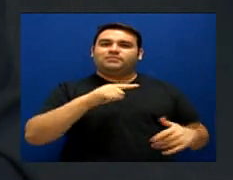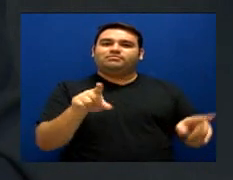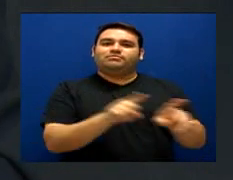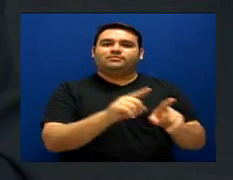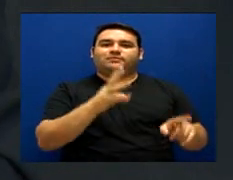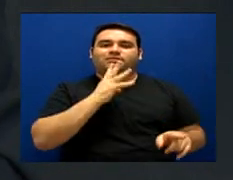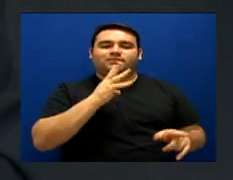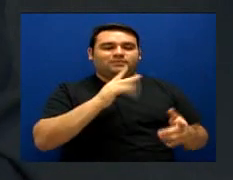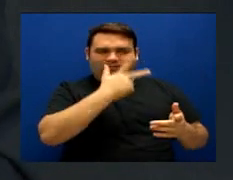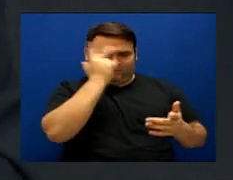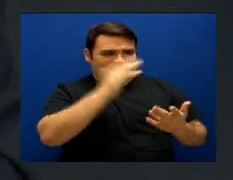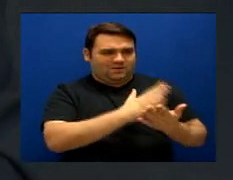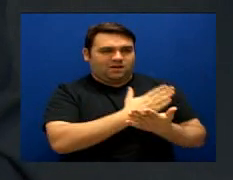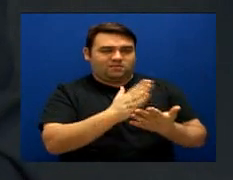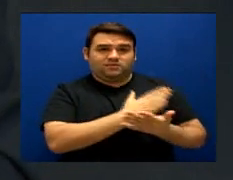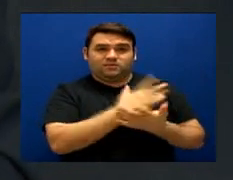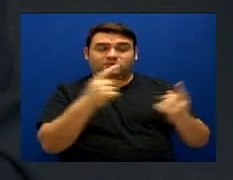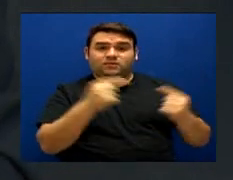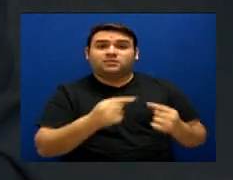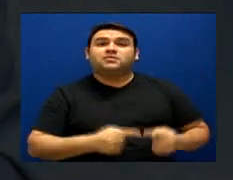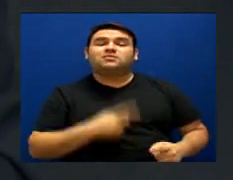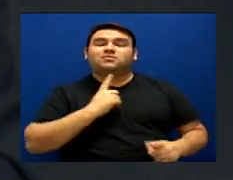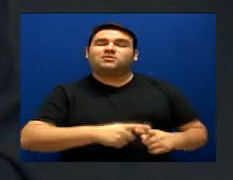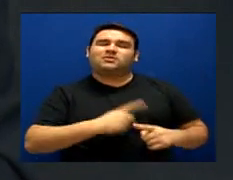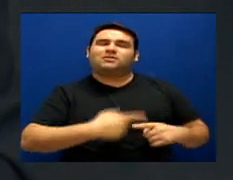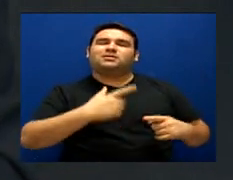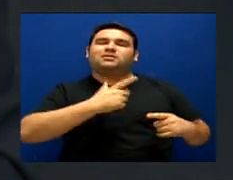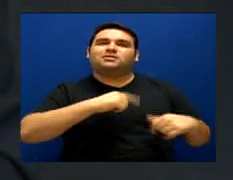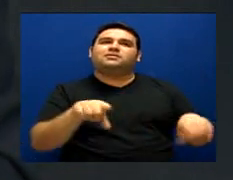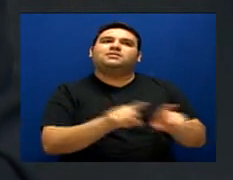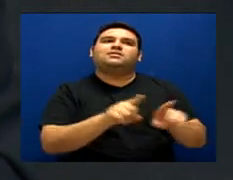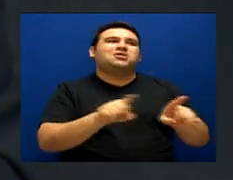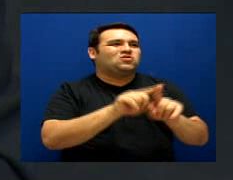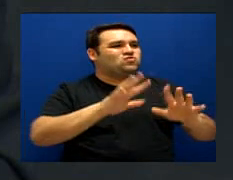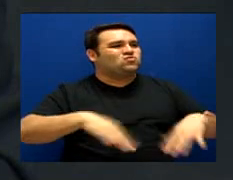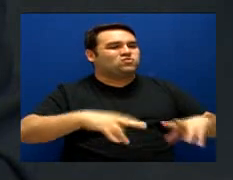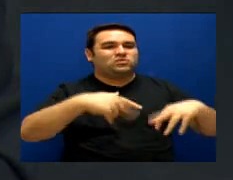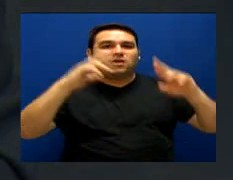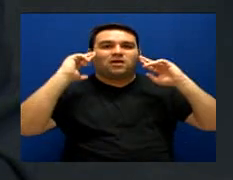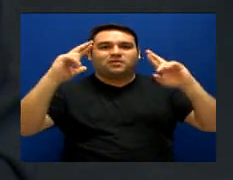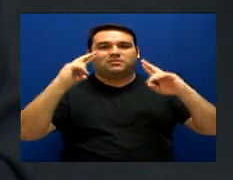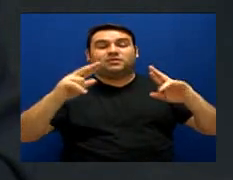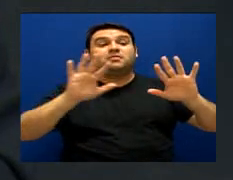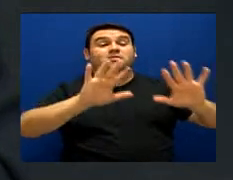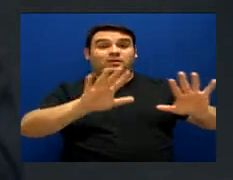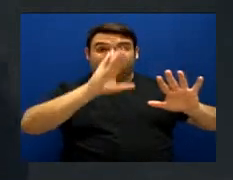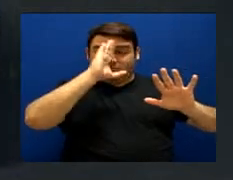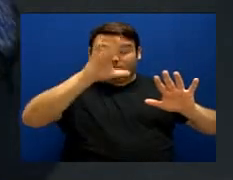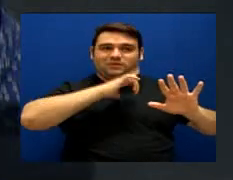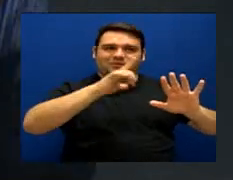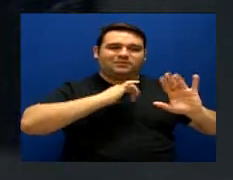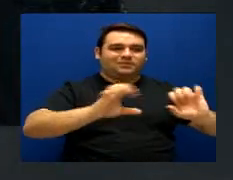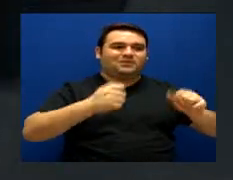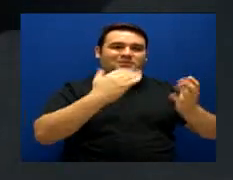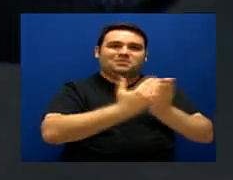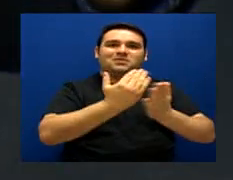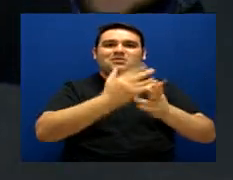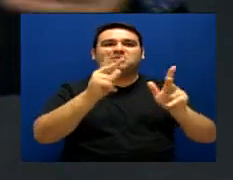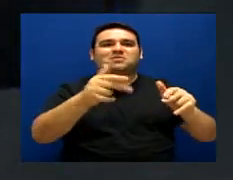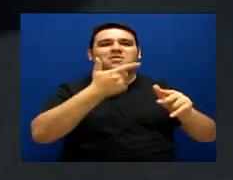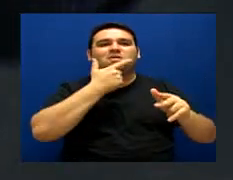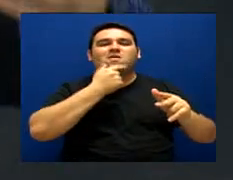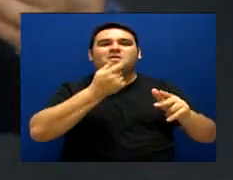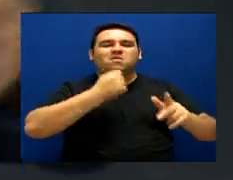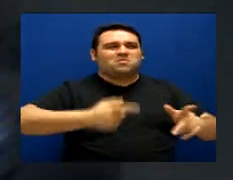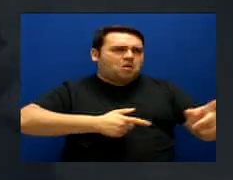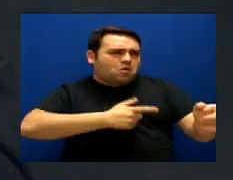eu conheço algumas pessoas com relação a isso, que merecem, todos merecem o nosso respeito. Mas essas pessoas que estão na frente, que nem um soldado numa